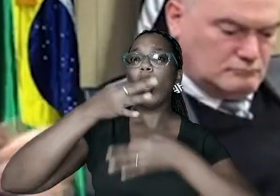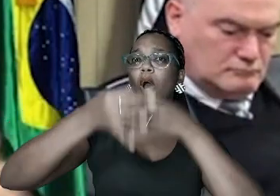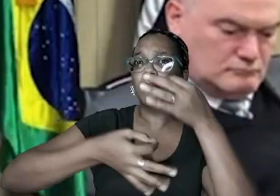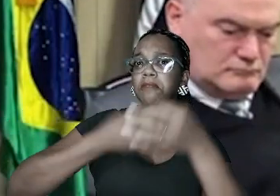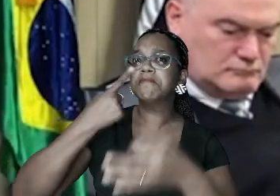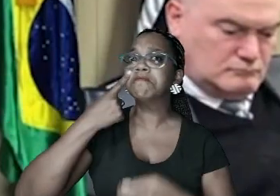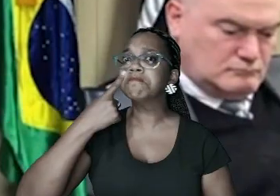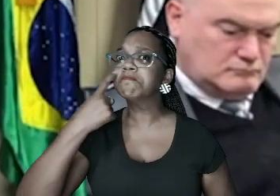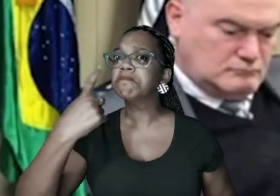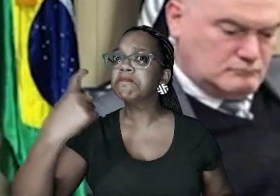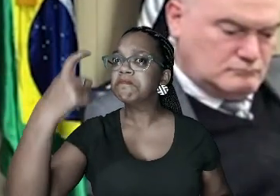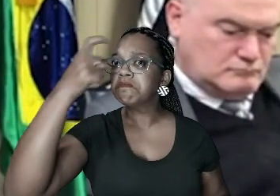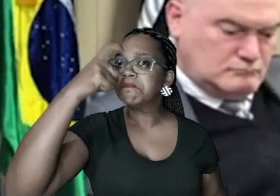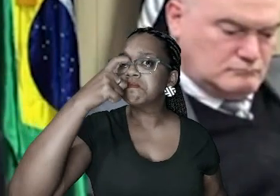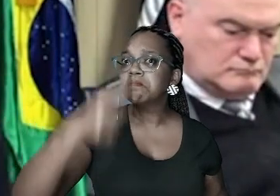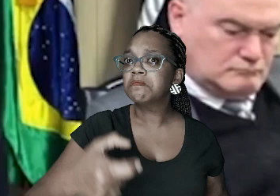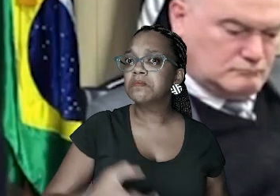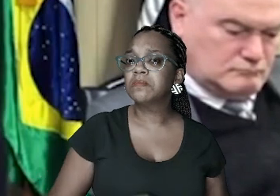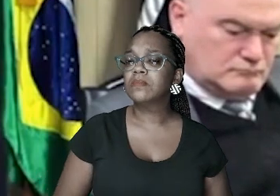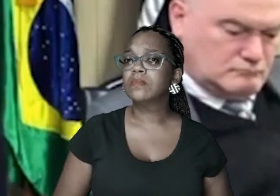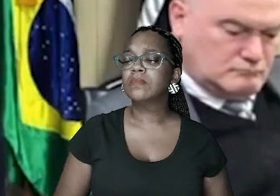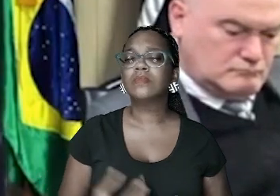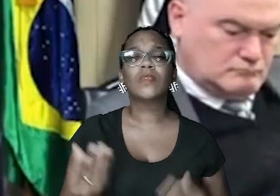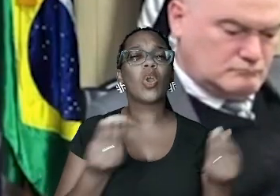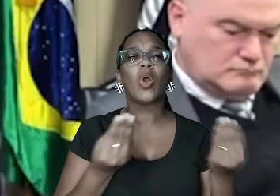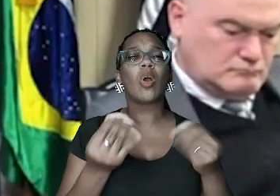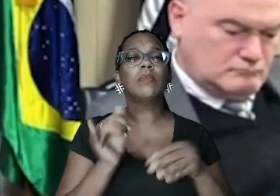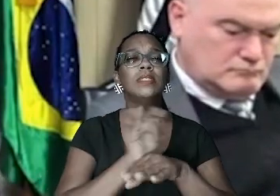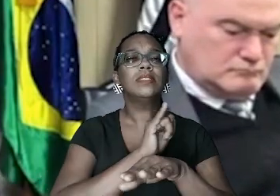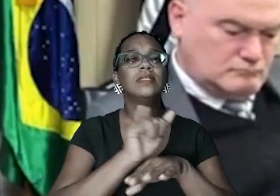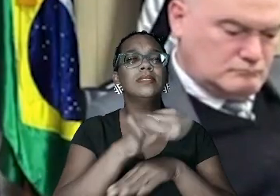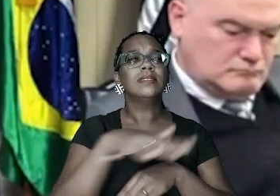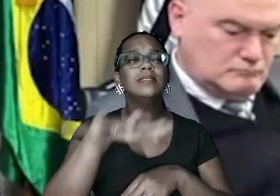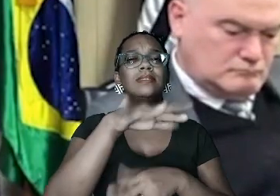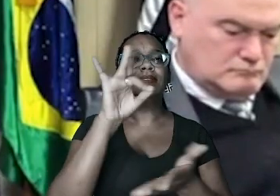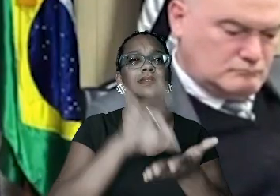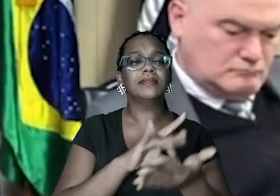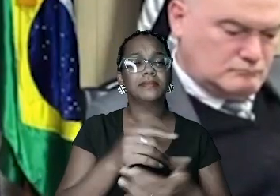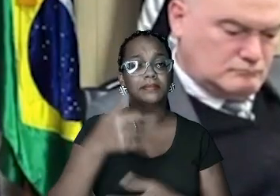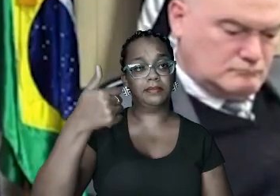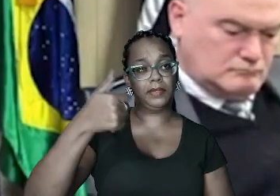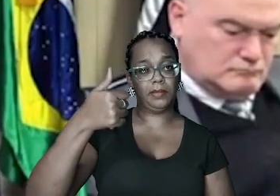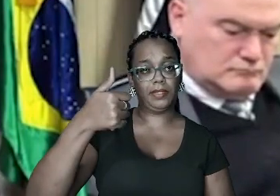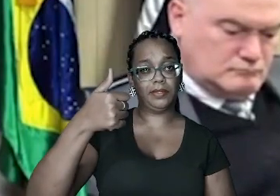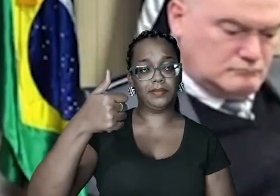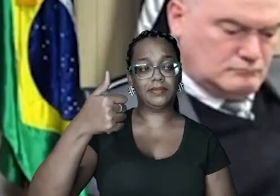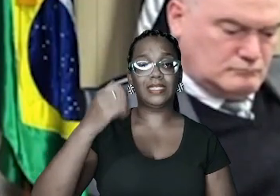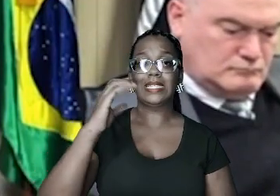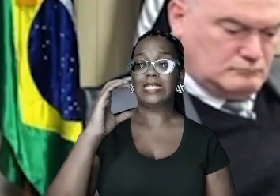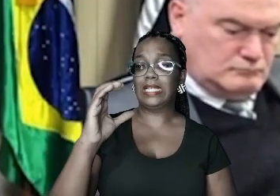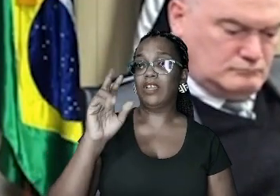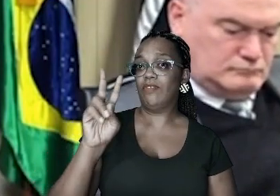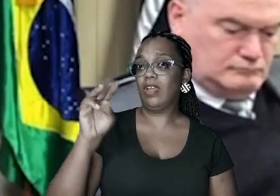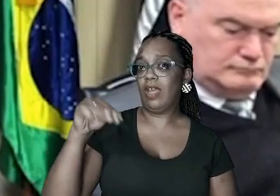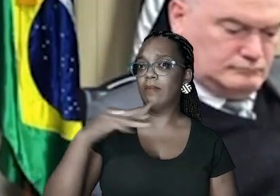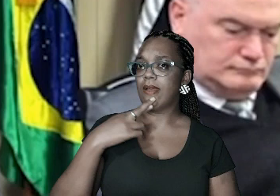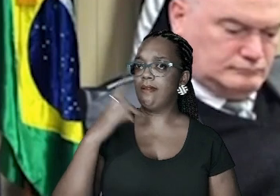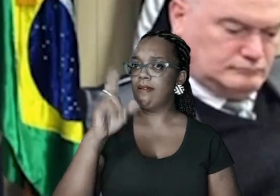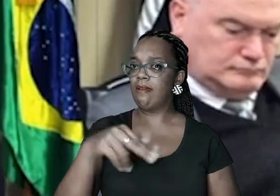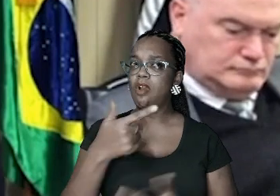determinados participantes do mercado tem opiniões interessadas como lidar com essa realidade